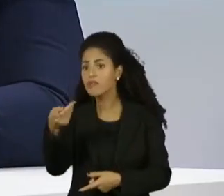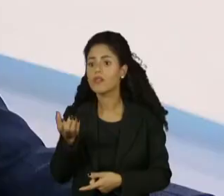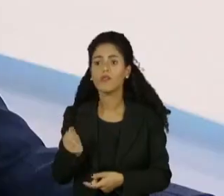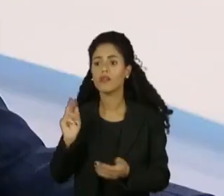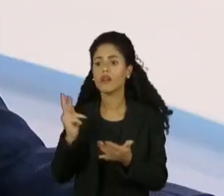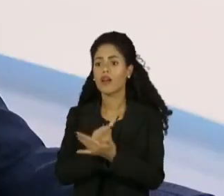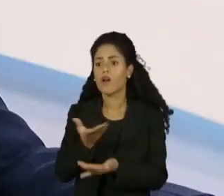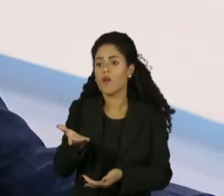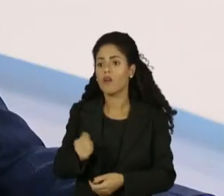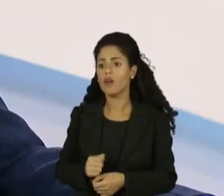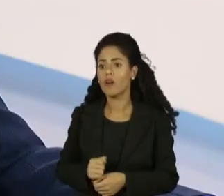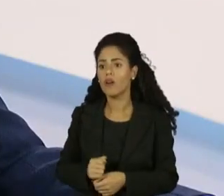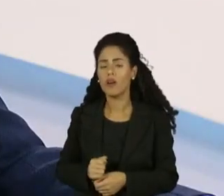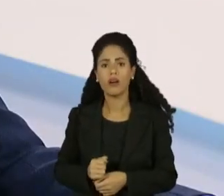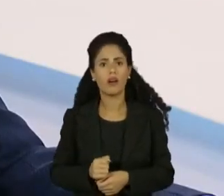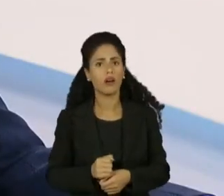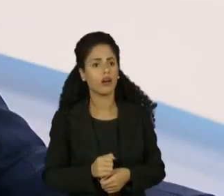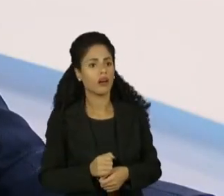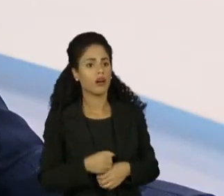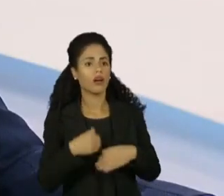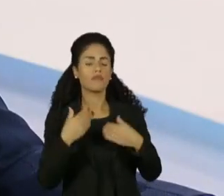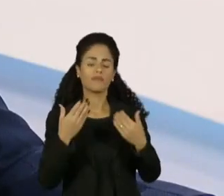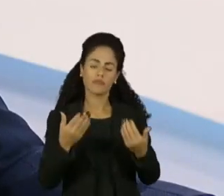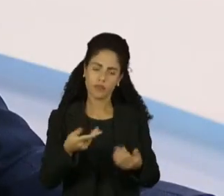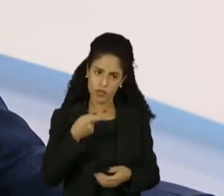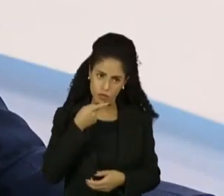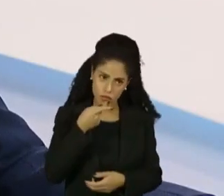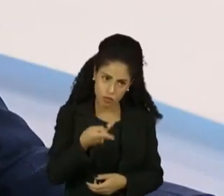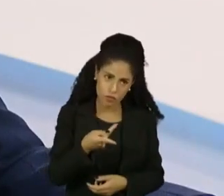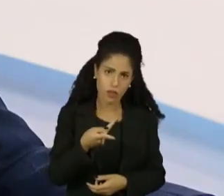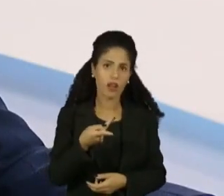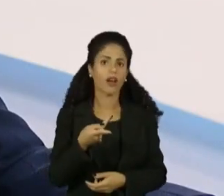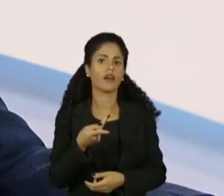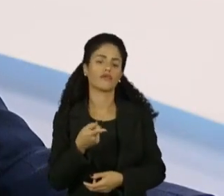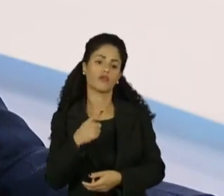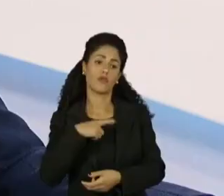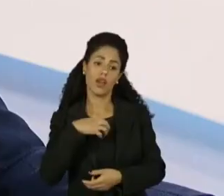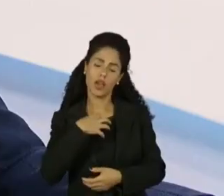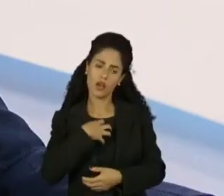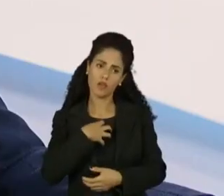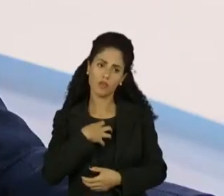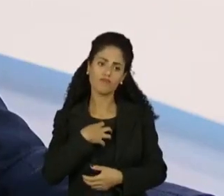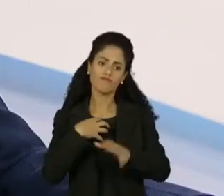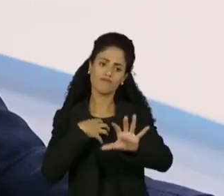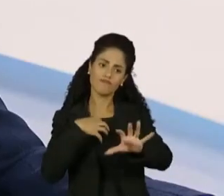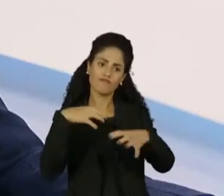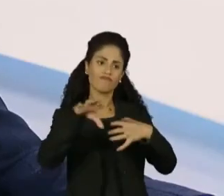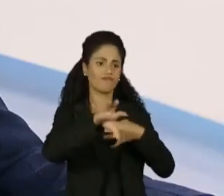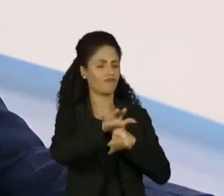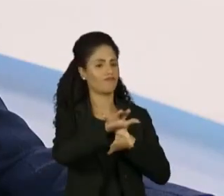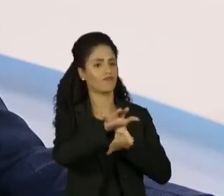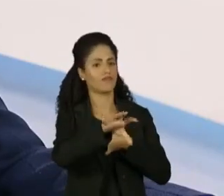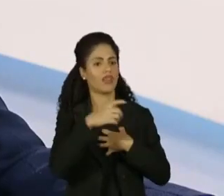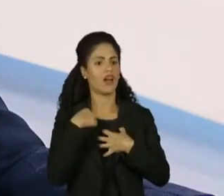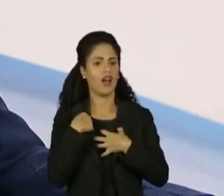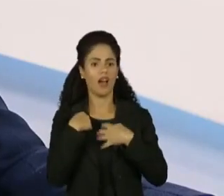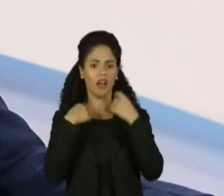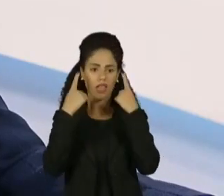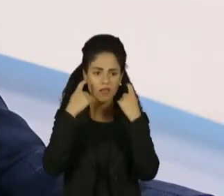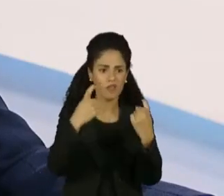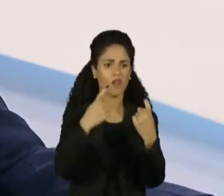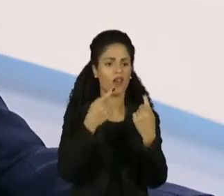errônea. O que eu estou falando, e aqui eu quero inclusive me solidarizar, porque eu acho que esse tipo de agressão não soma, não